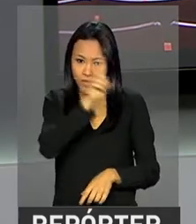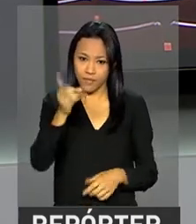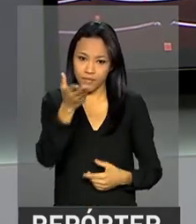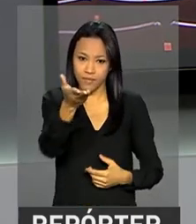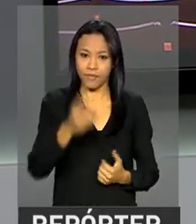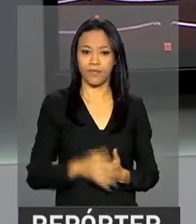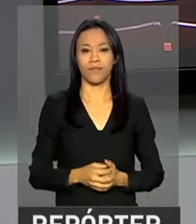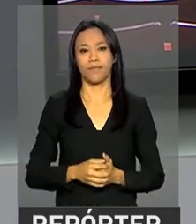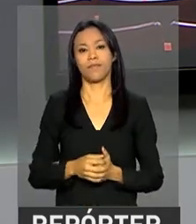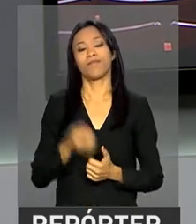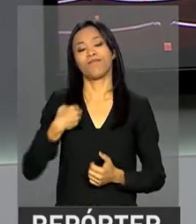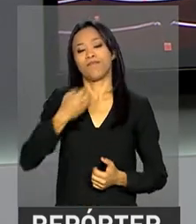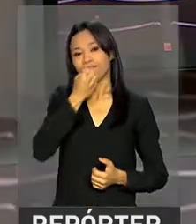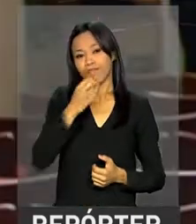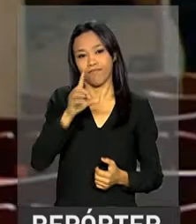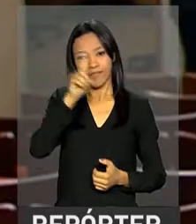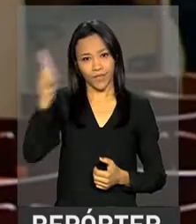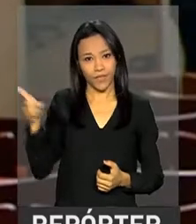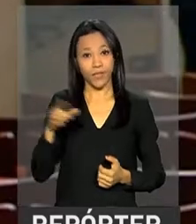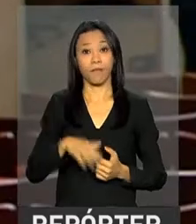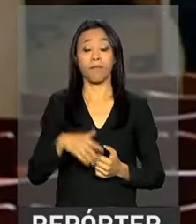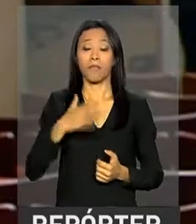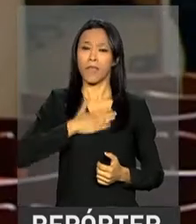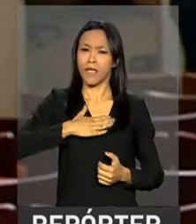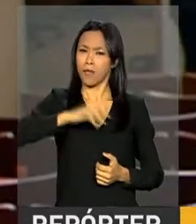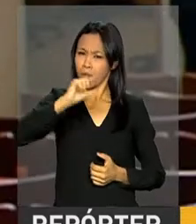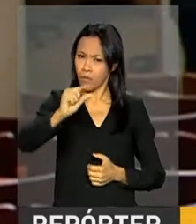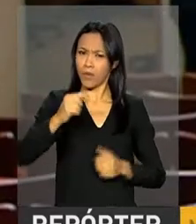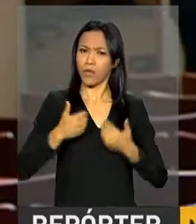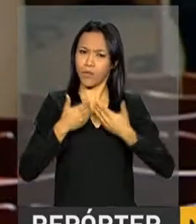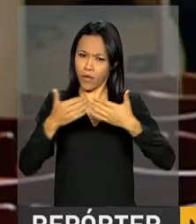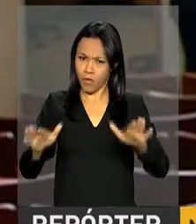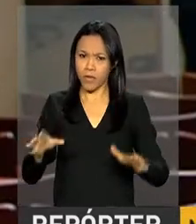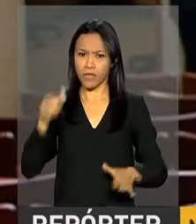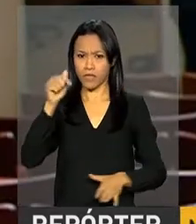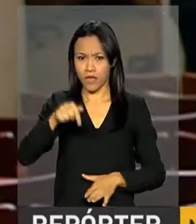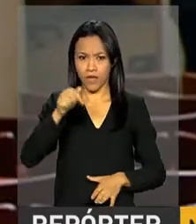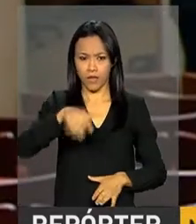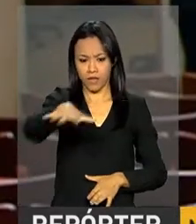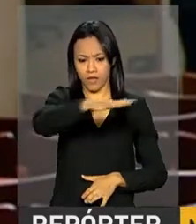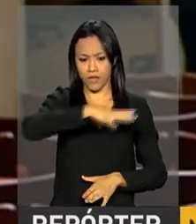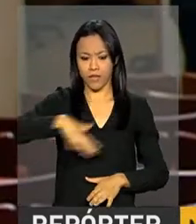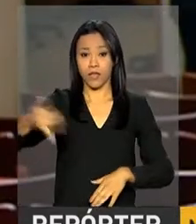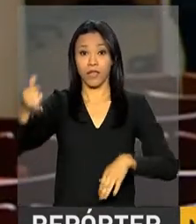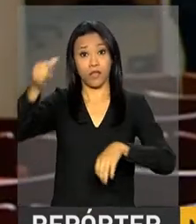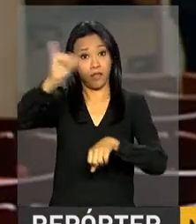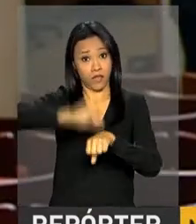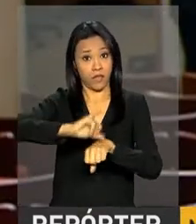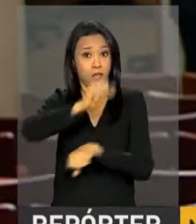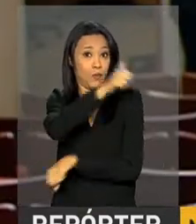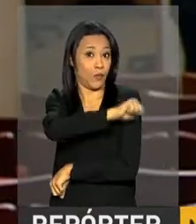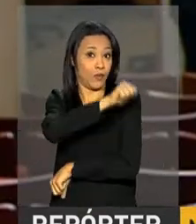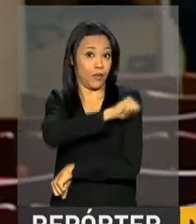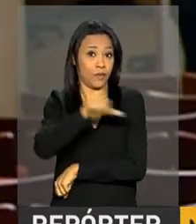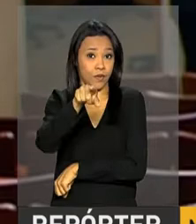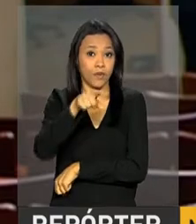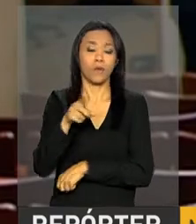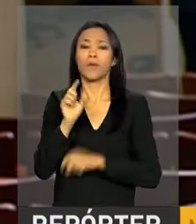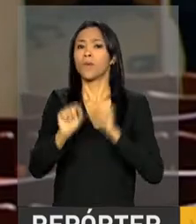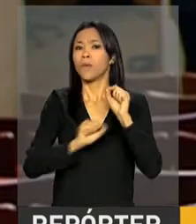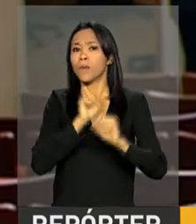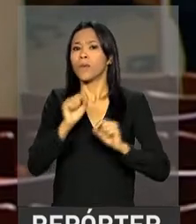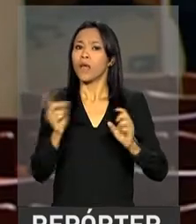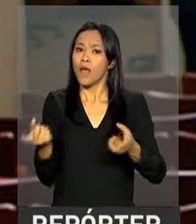Olá, bom dia, Carolina. A cerimônia que começa daqui a pouquinho aqui no Palácio da Guanabara, no Rio de Janeiro, deve anunciar a retomada